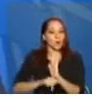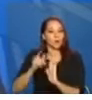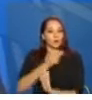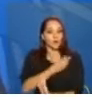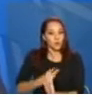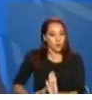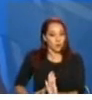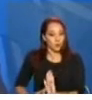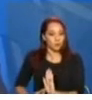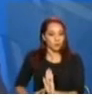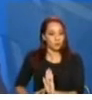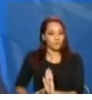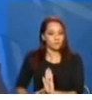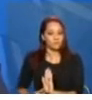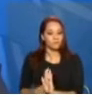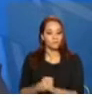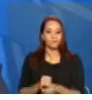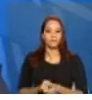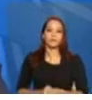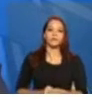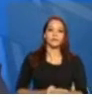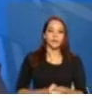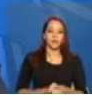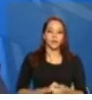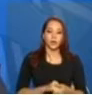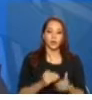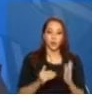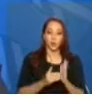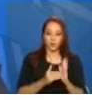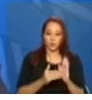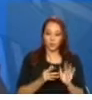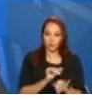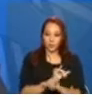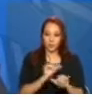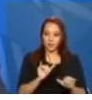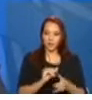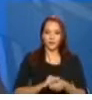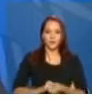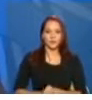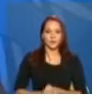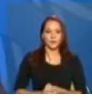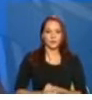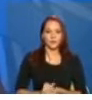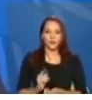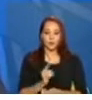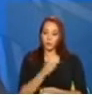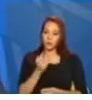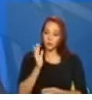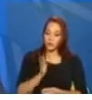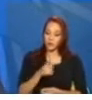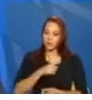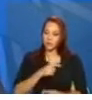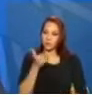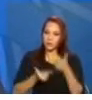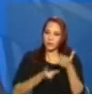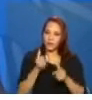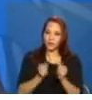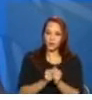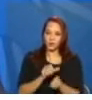governo federal. E um último recado antes de abrir para as perguntas: nós estamos já trabalhando com a